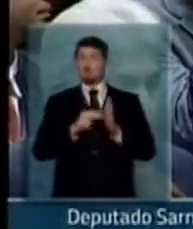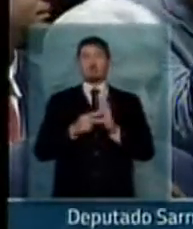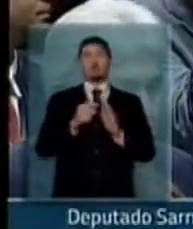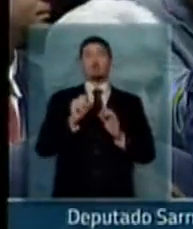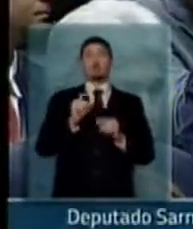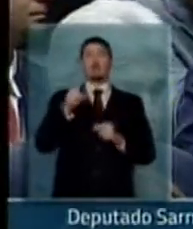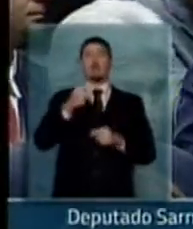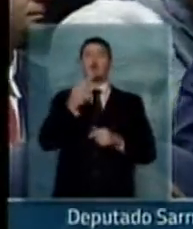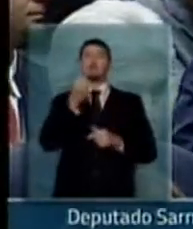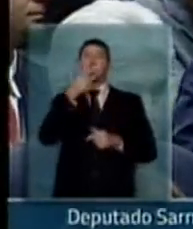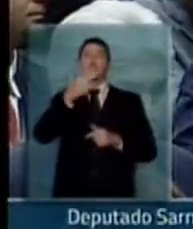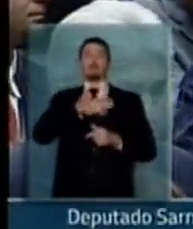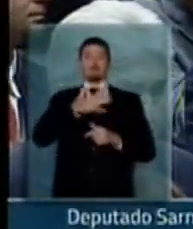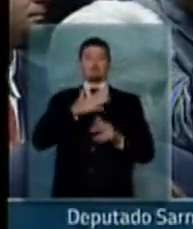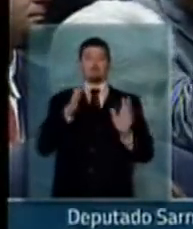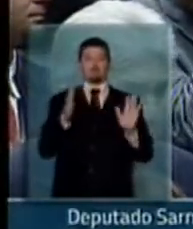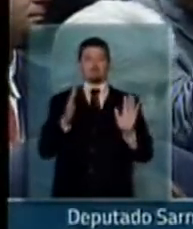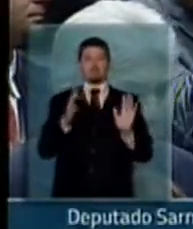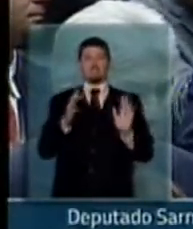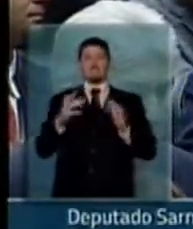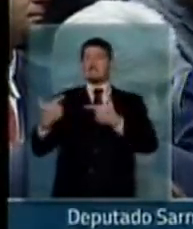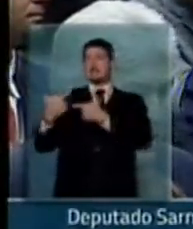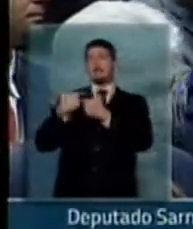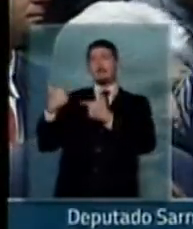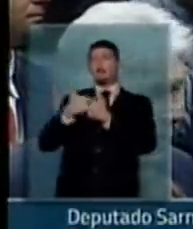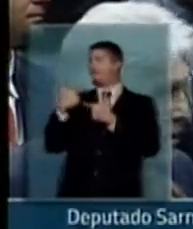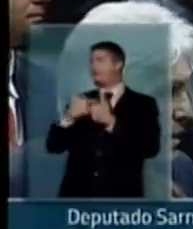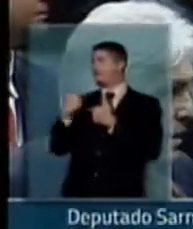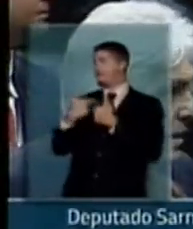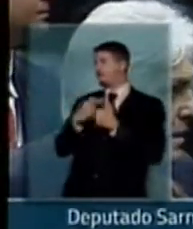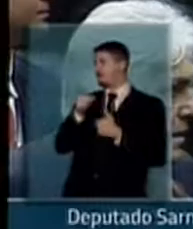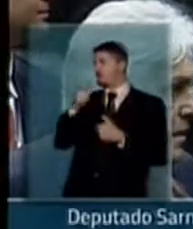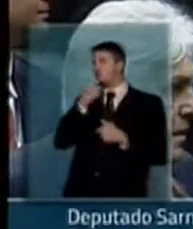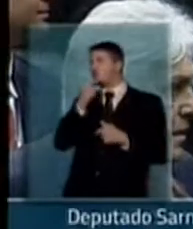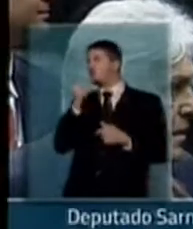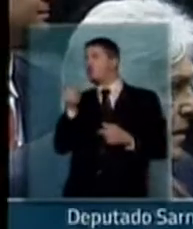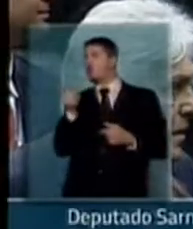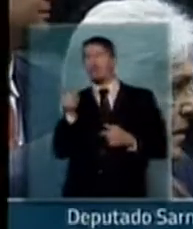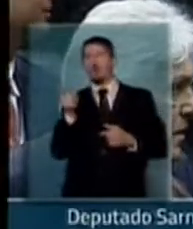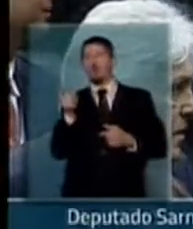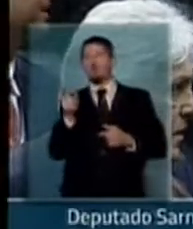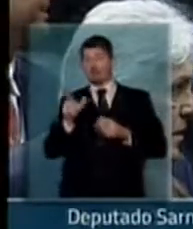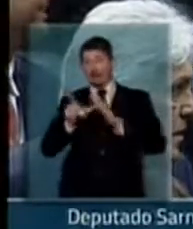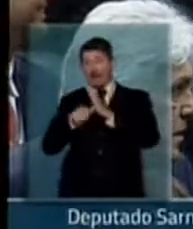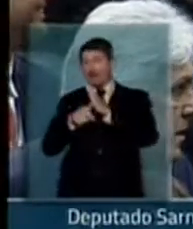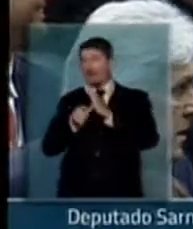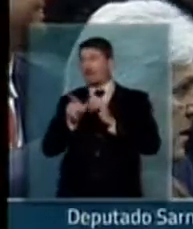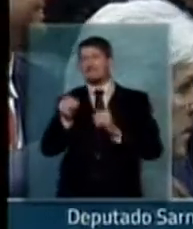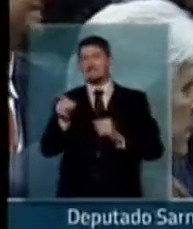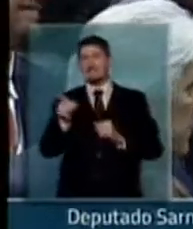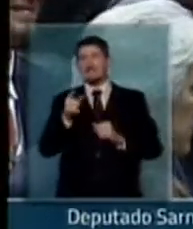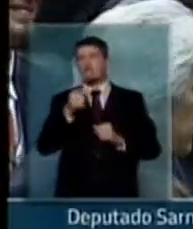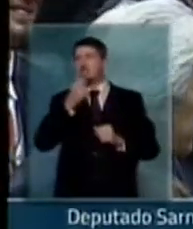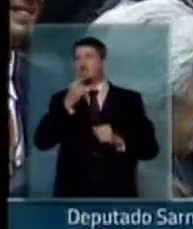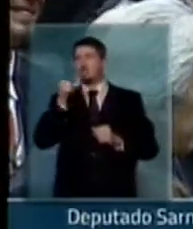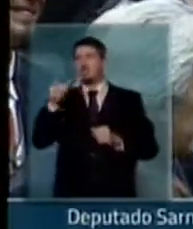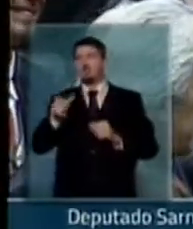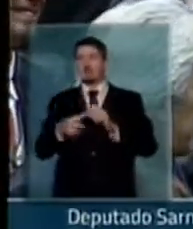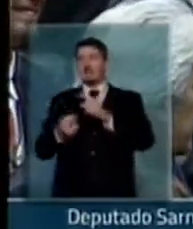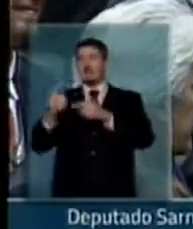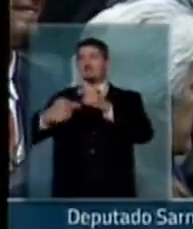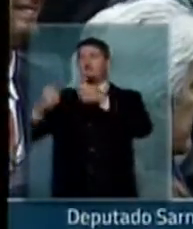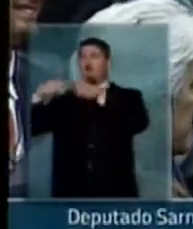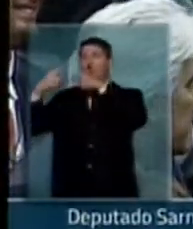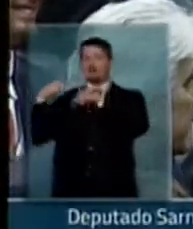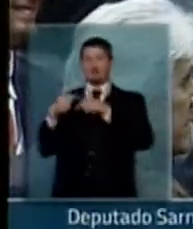significam elogios. Ser atacado por este segmento do atraso, por esse segmento do